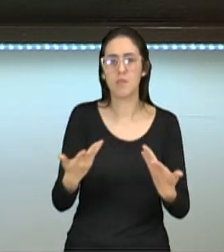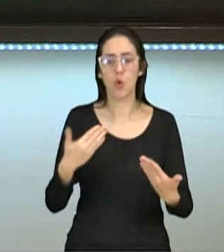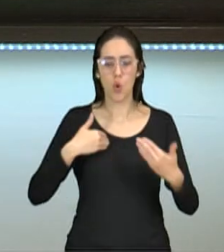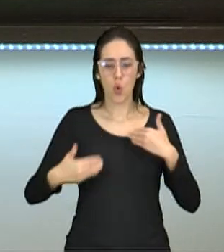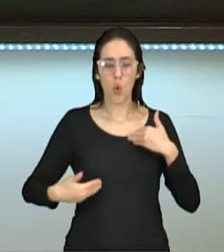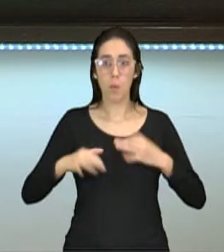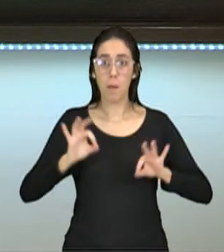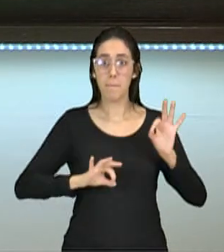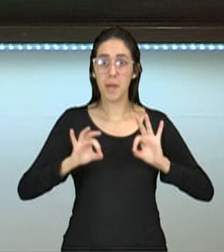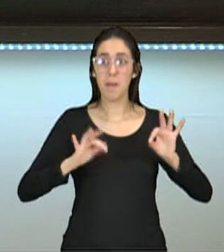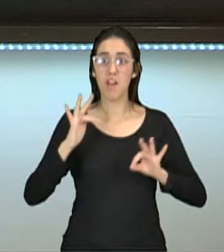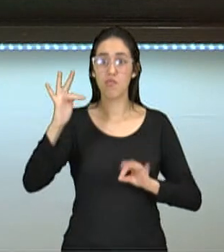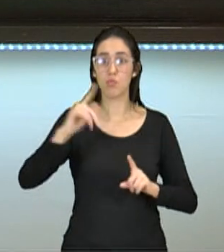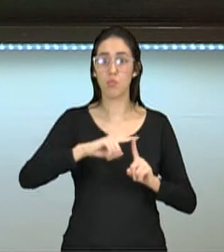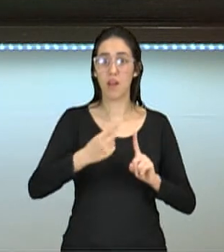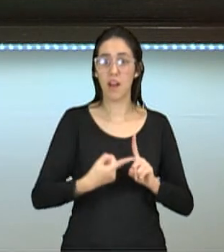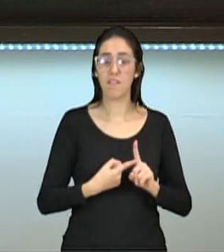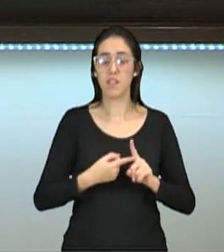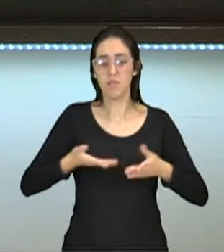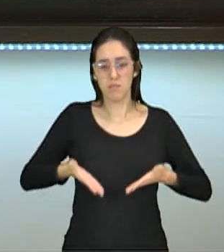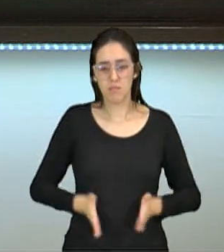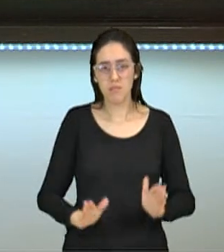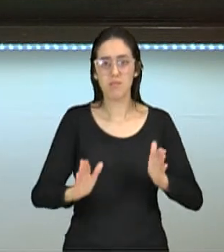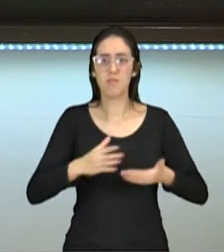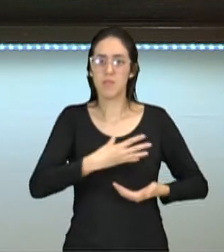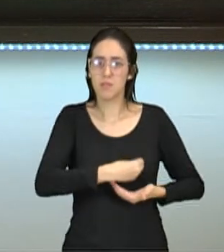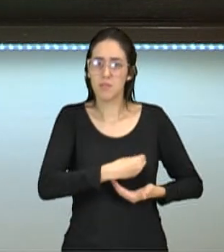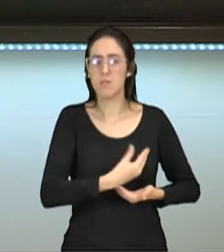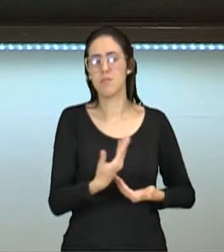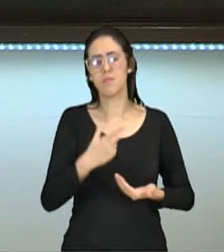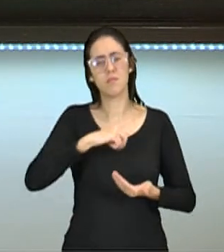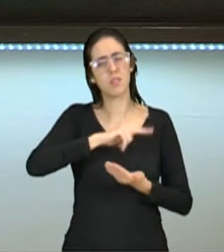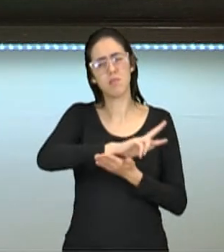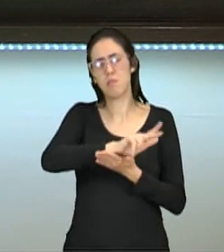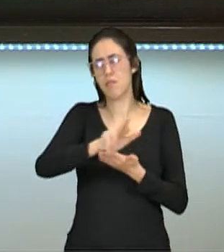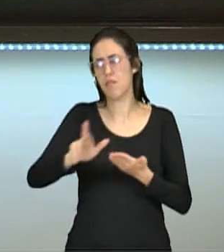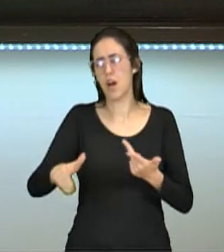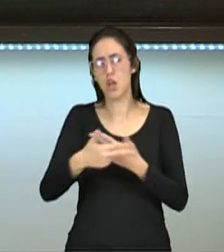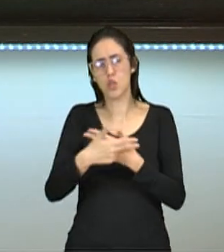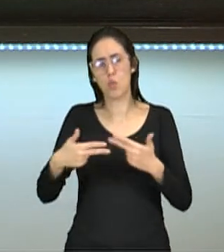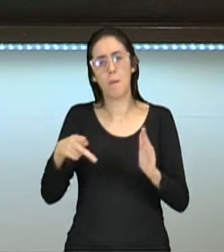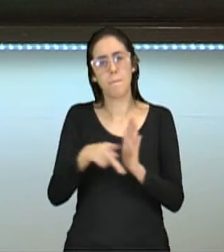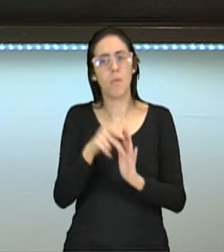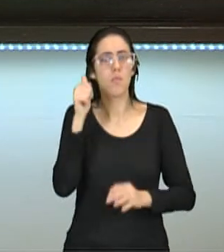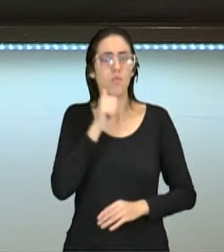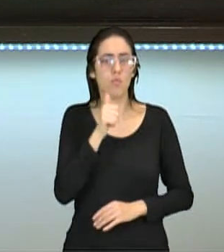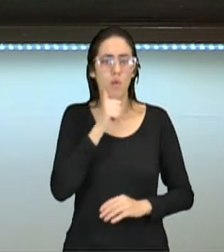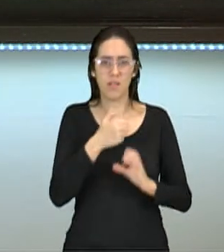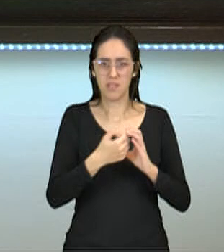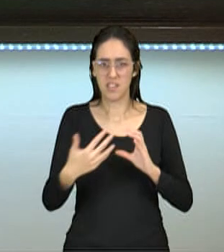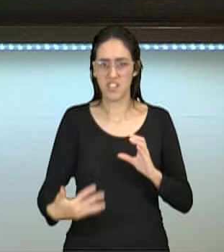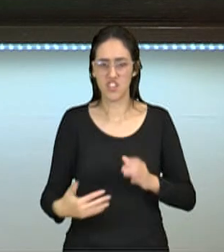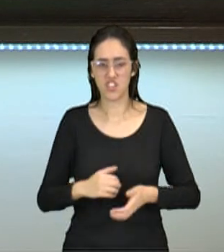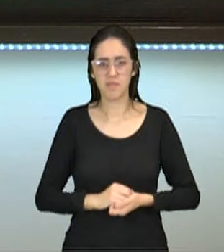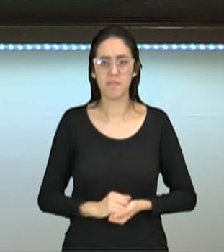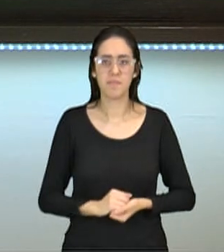uma gravidez, o parto, a amamentação, uma série de características femininas realmente.